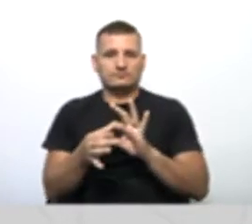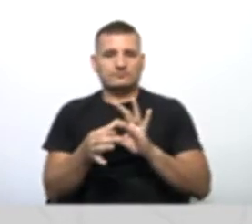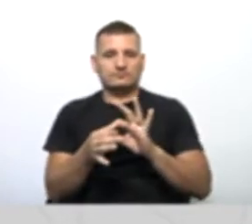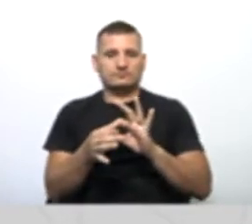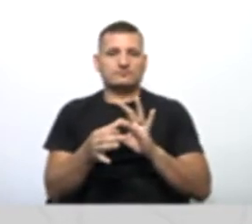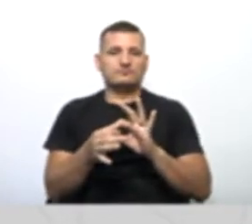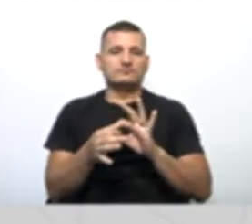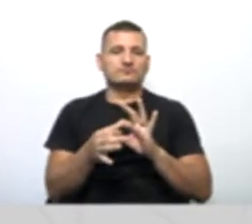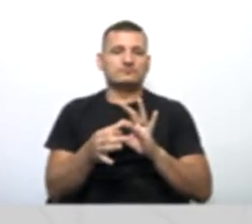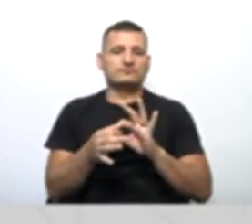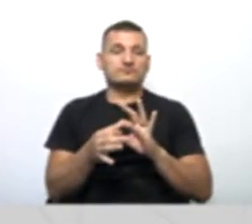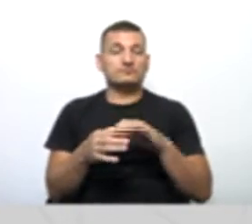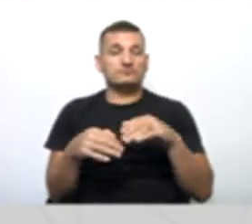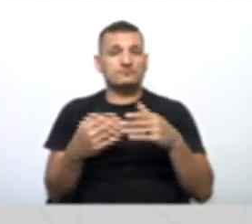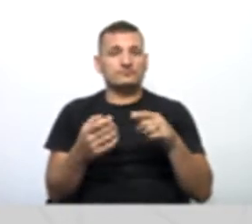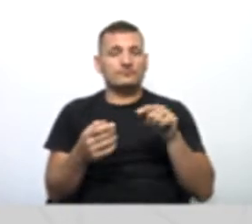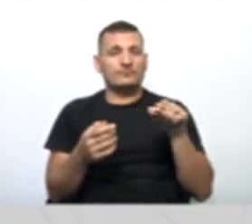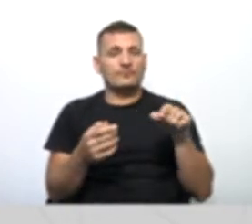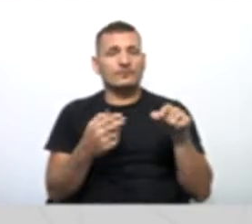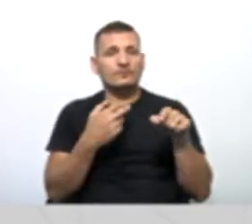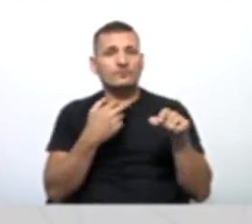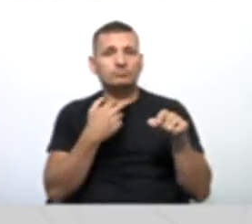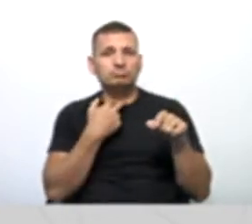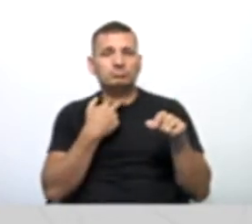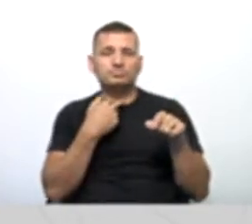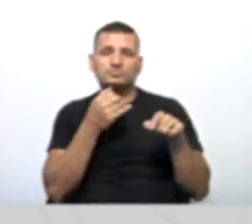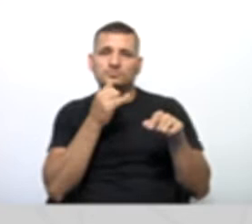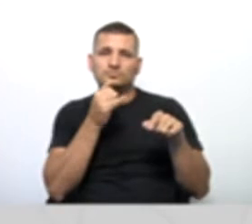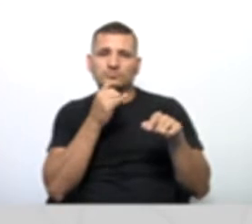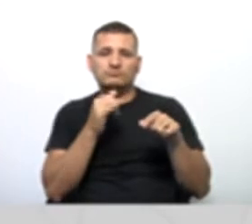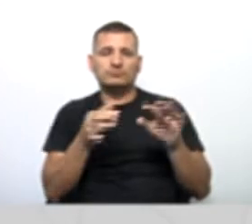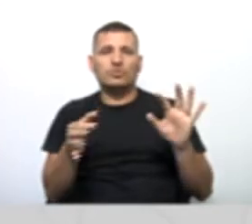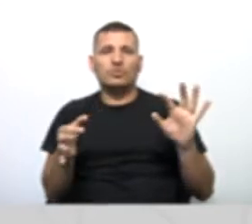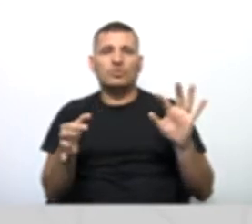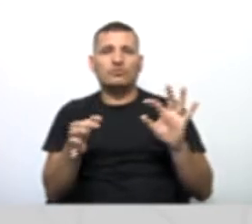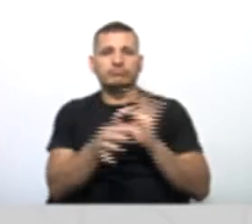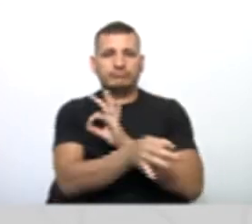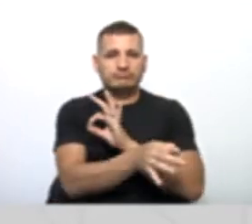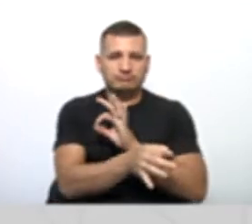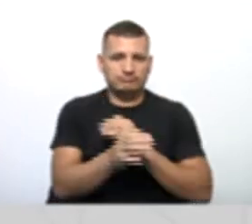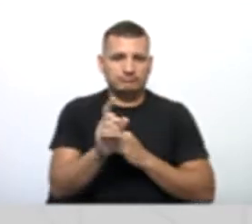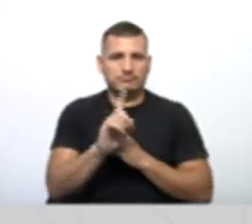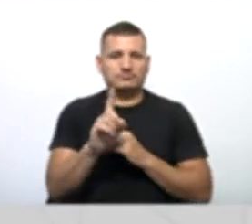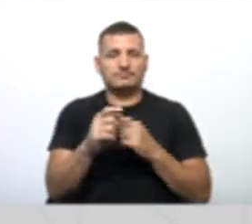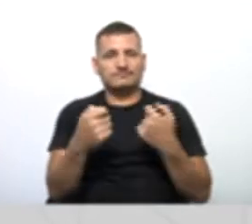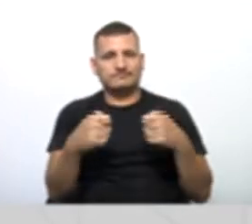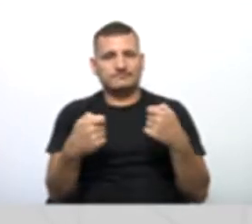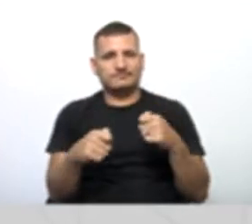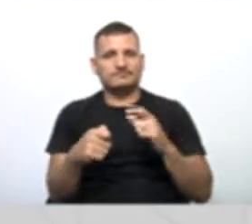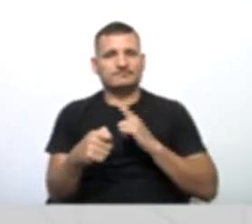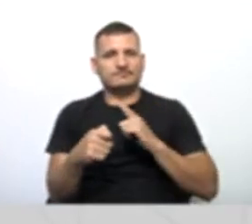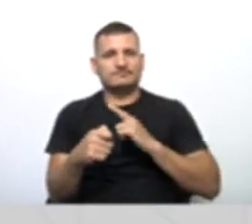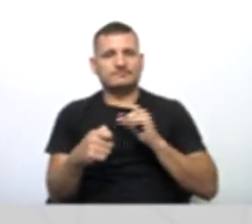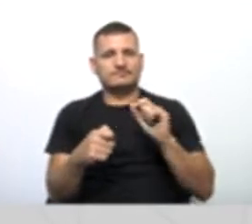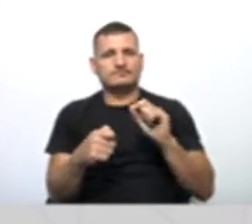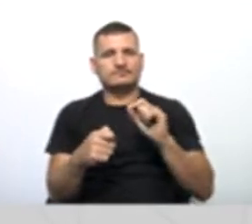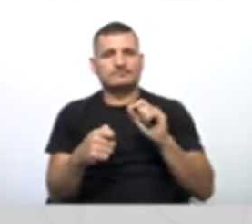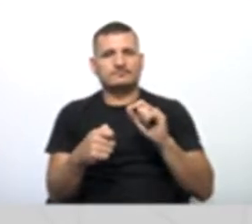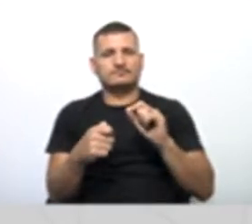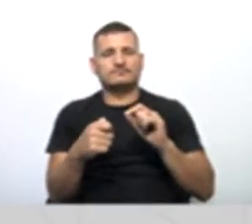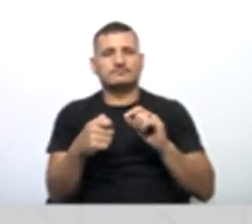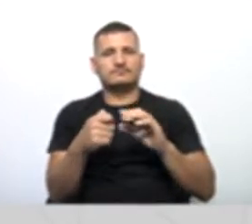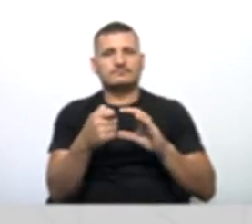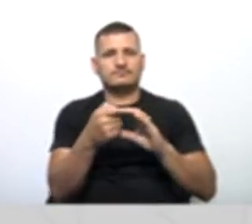pode estar sem um contexto. Ela tem que ter um elemento que caracterize